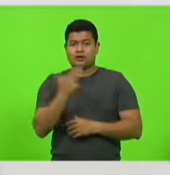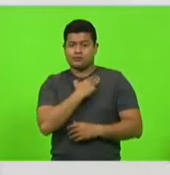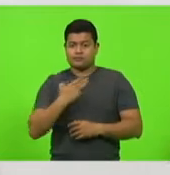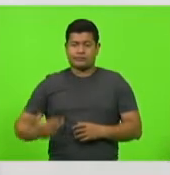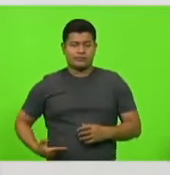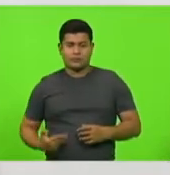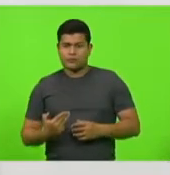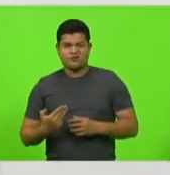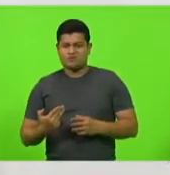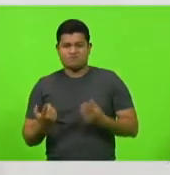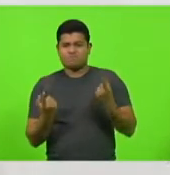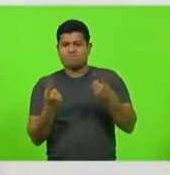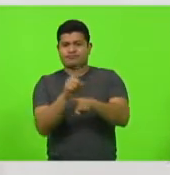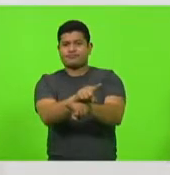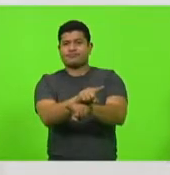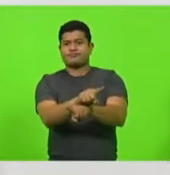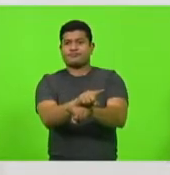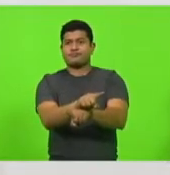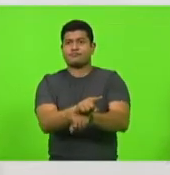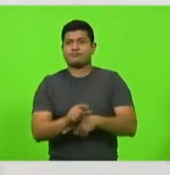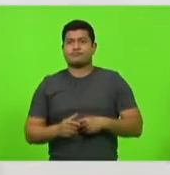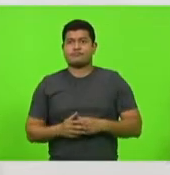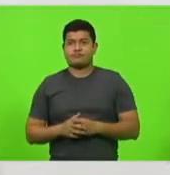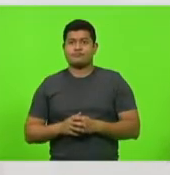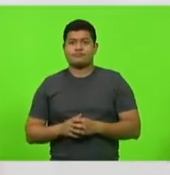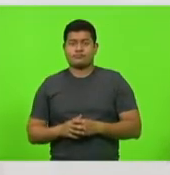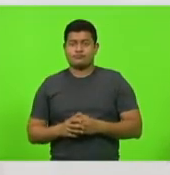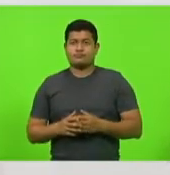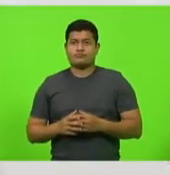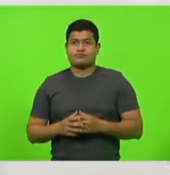contrário. E o quê? Xeque-mate.